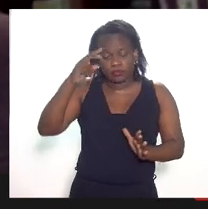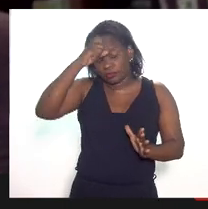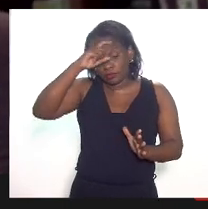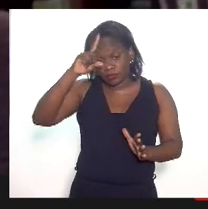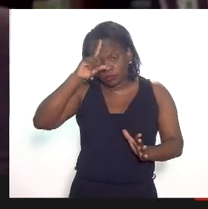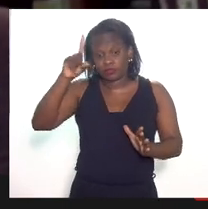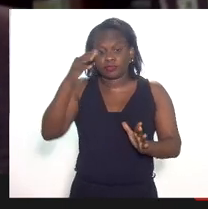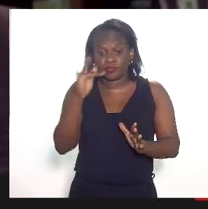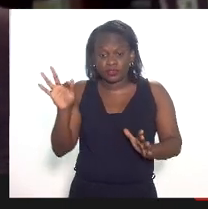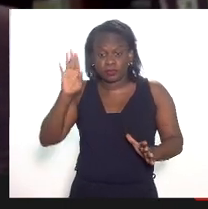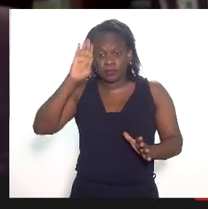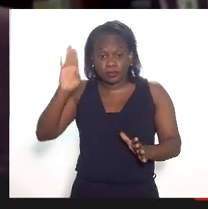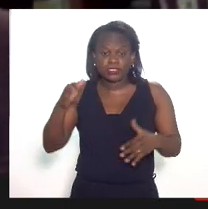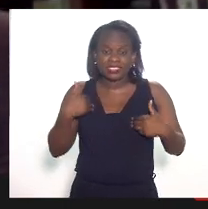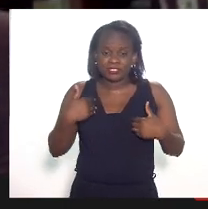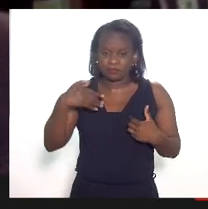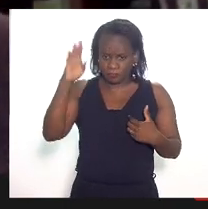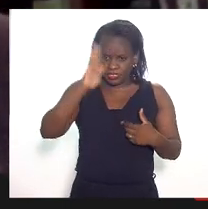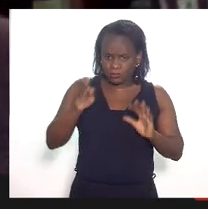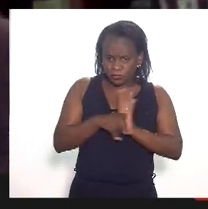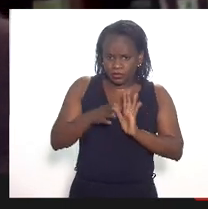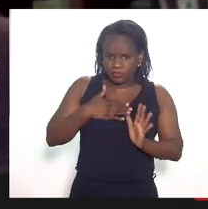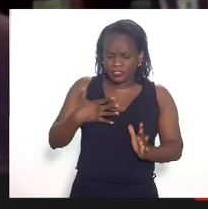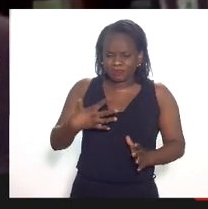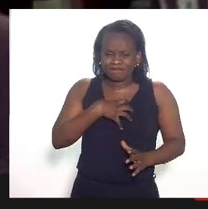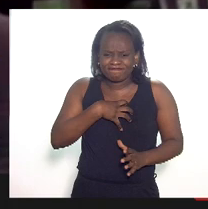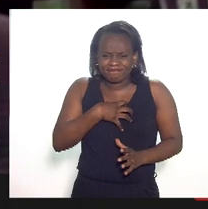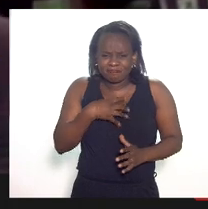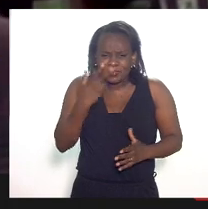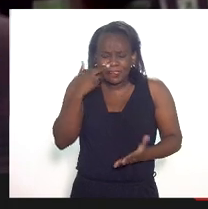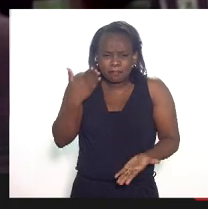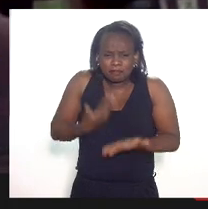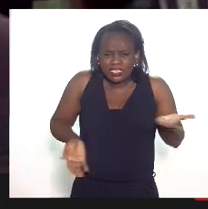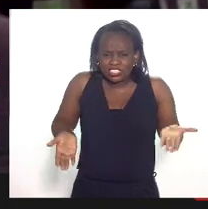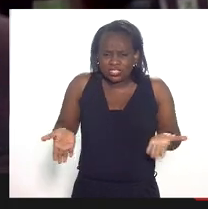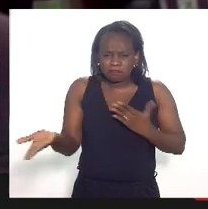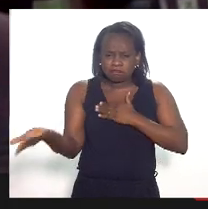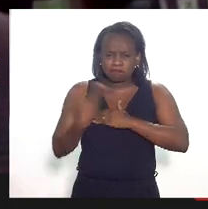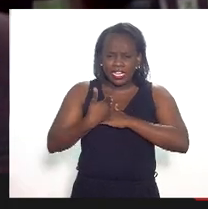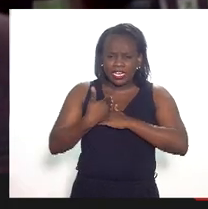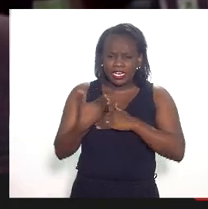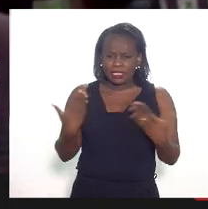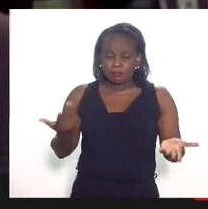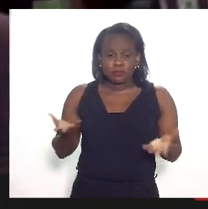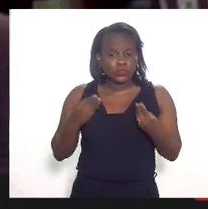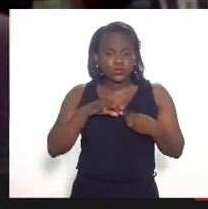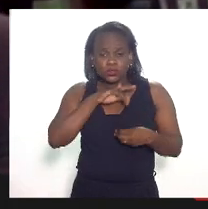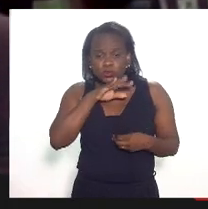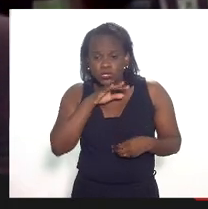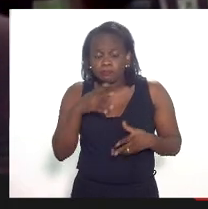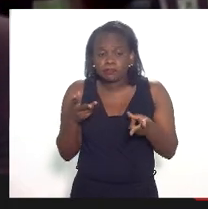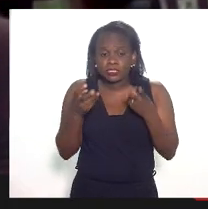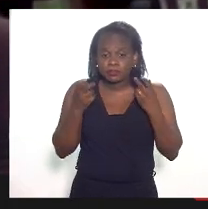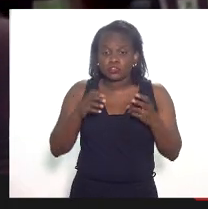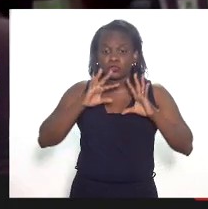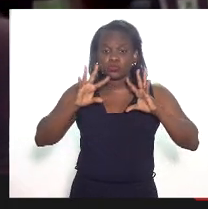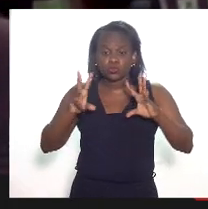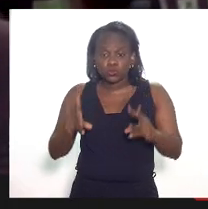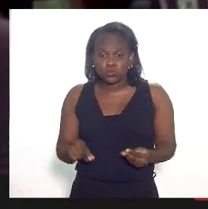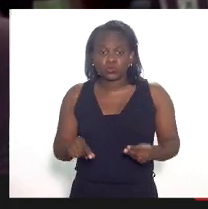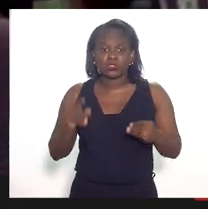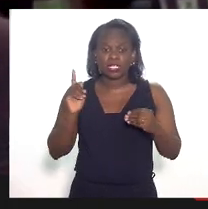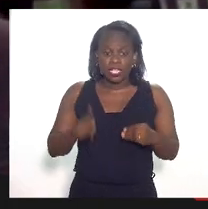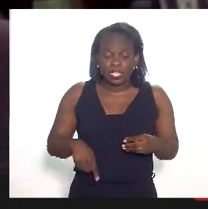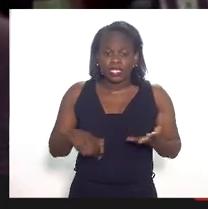federais, eu, como brasileiro, me sinto realmente derrotado, porque é muito ruim perceber que isso tudo foi